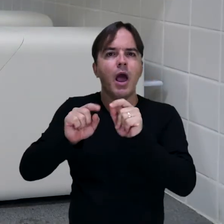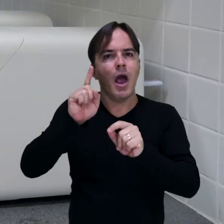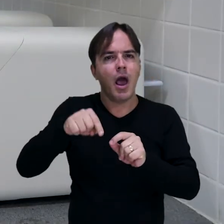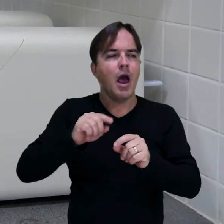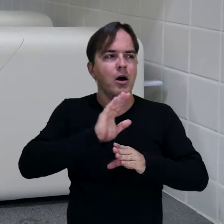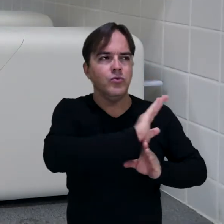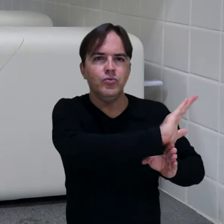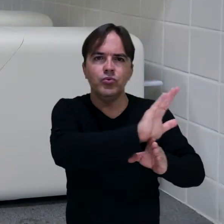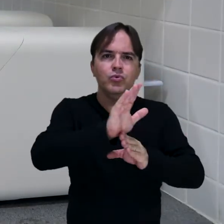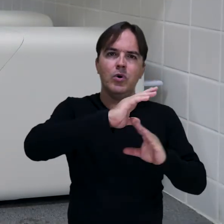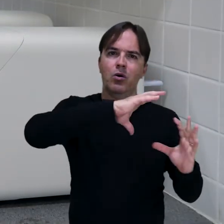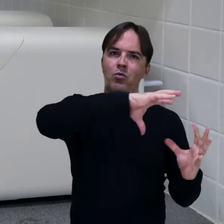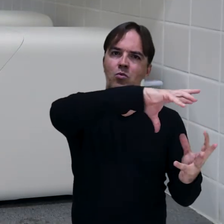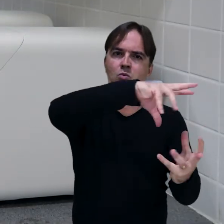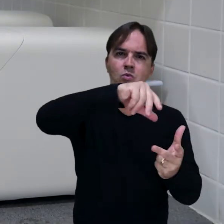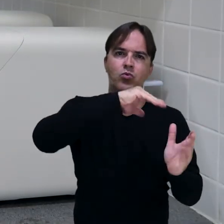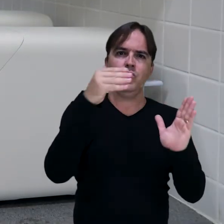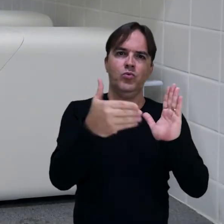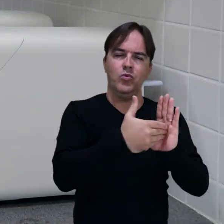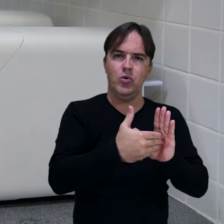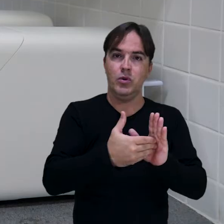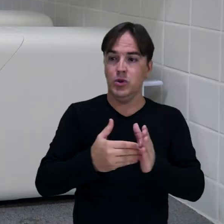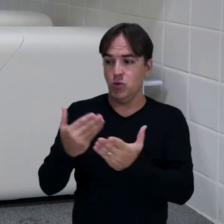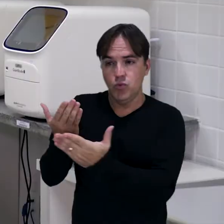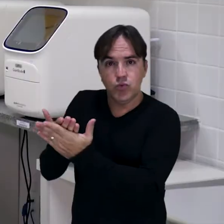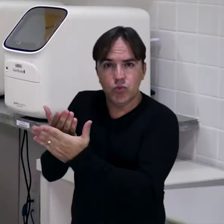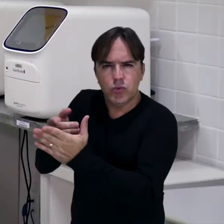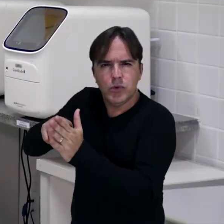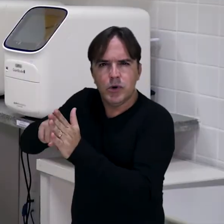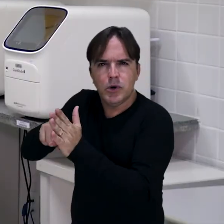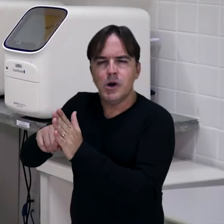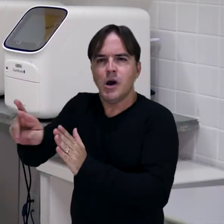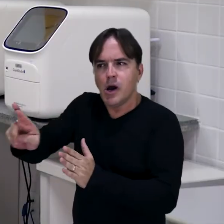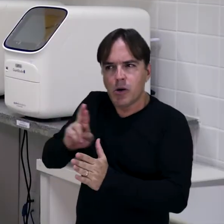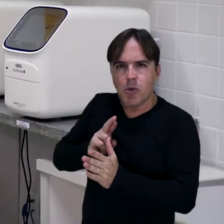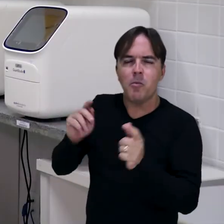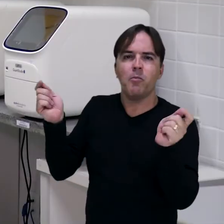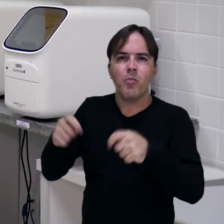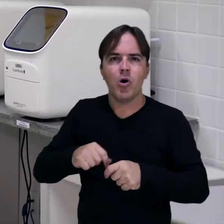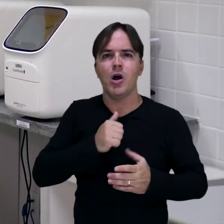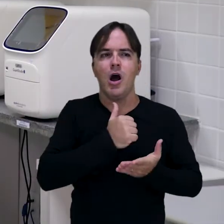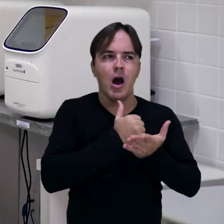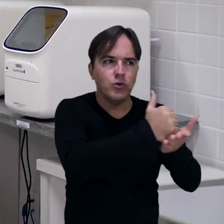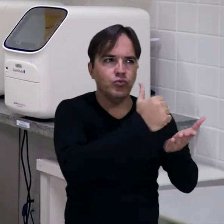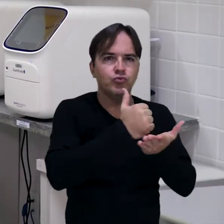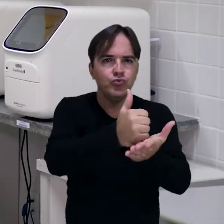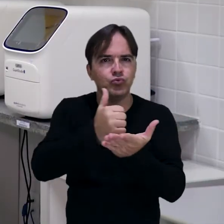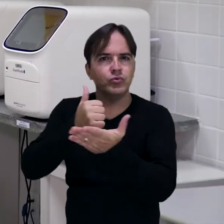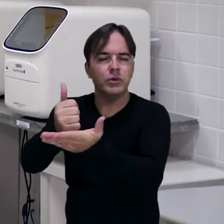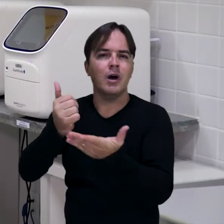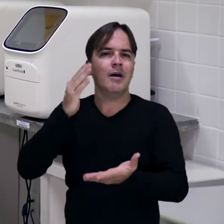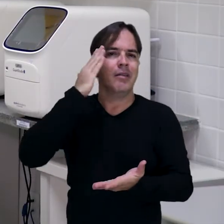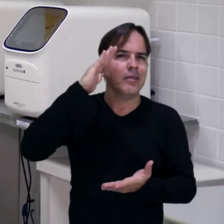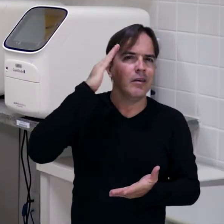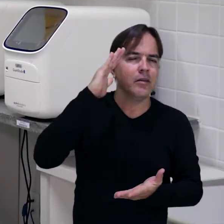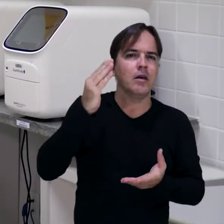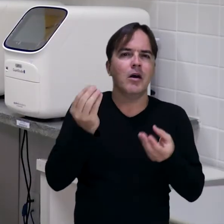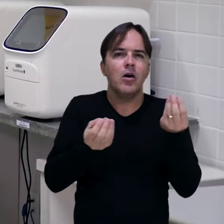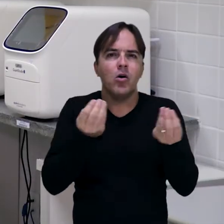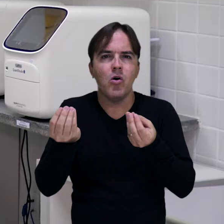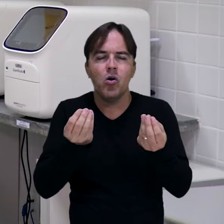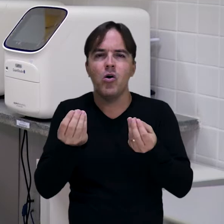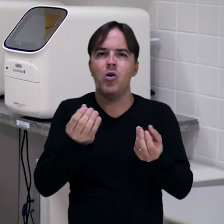mundial. Então, os resultados dos nossos estudos, né, eles podem fornecer subsídios para a compreensão, né,